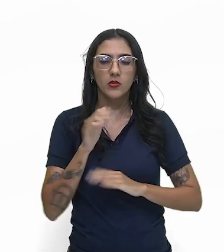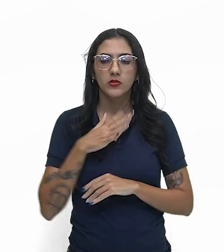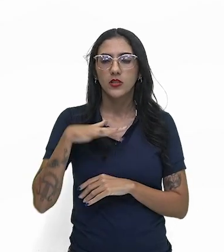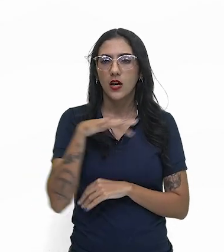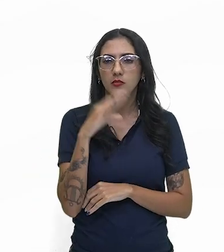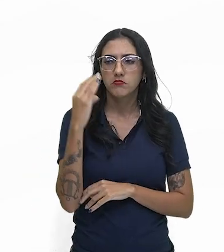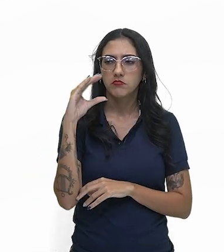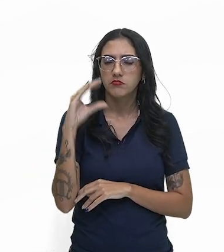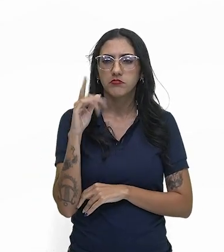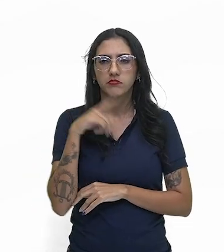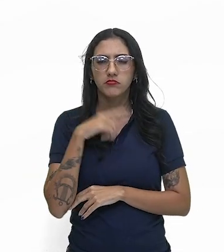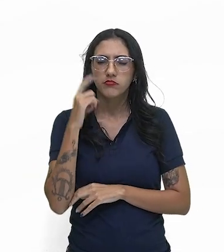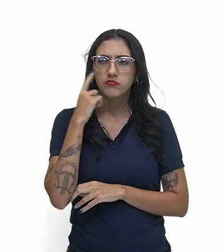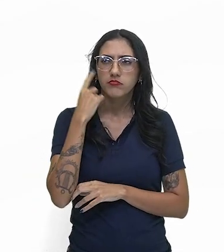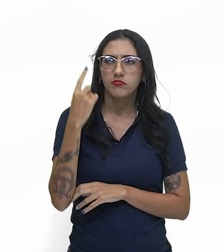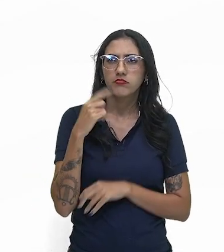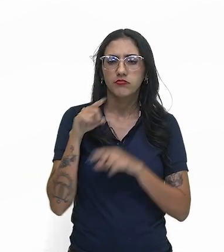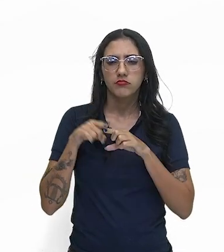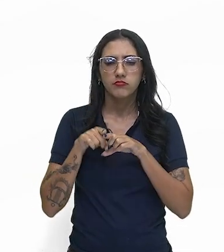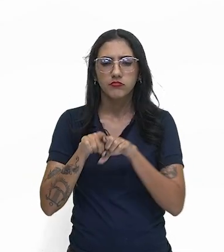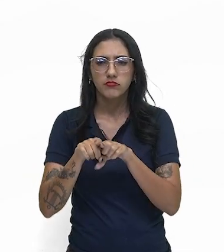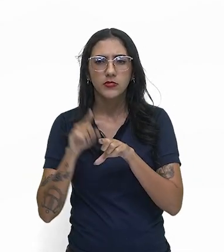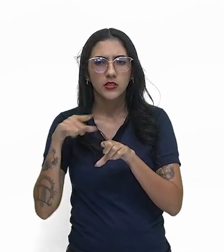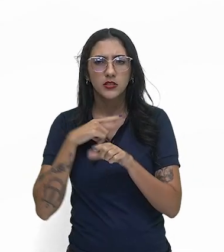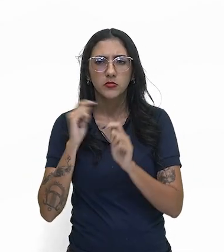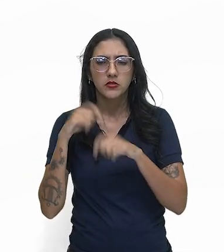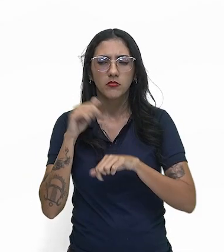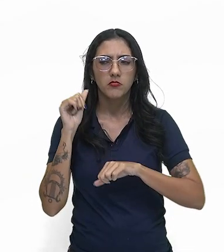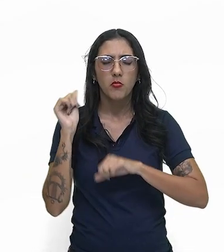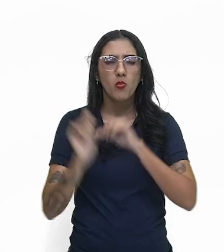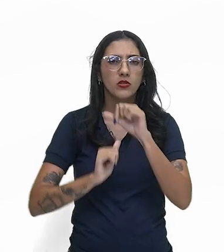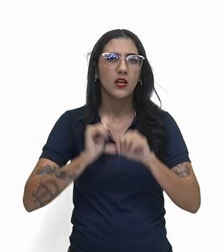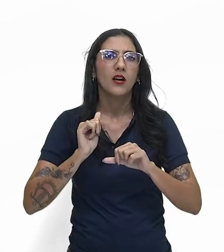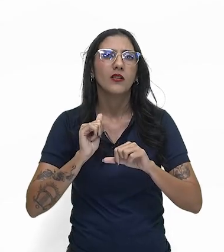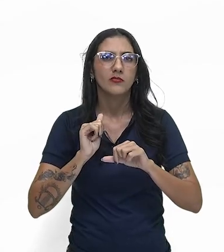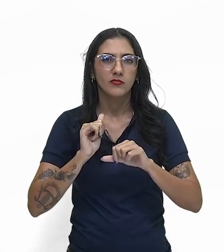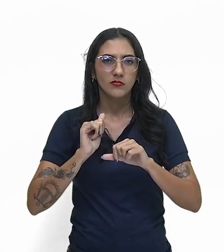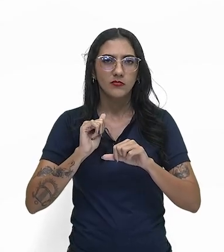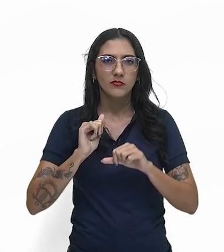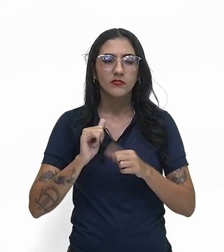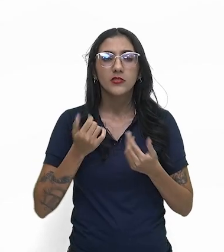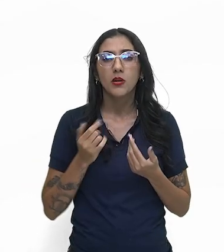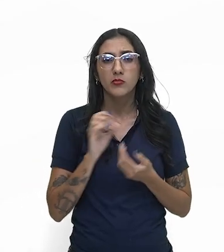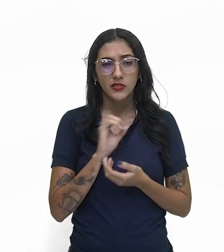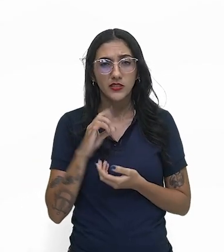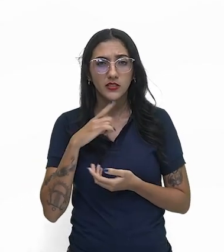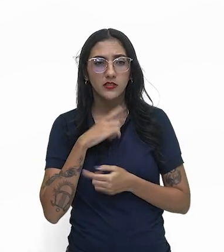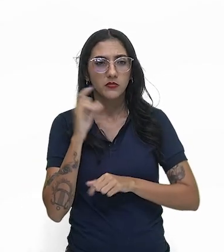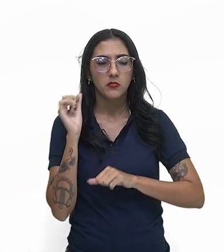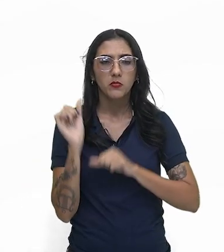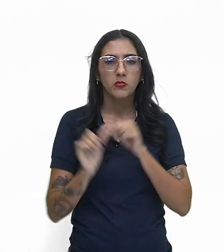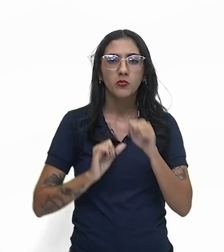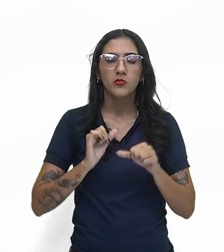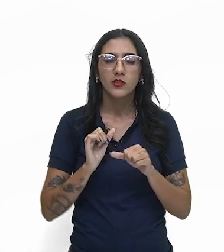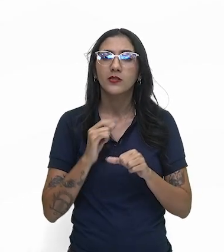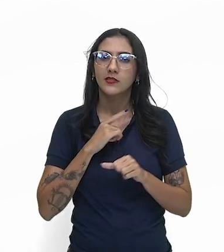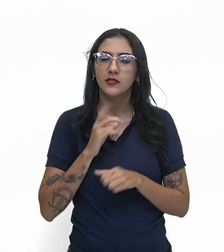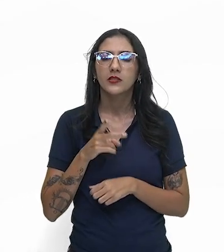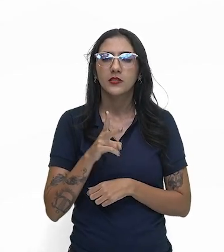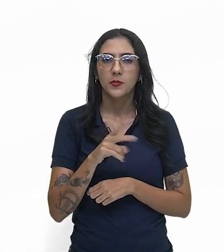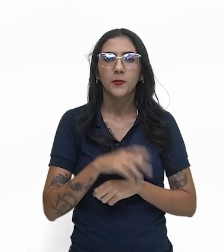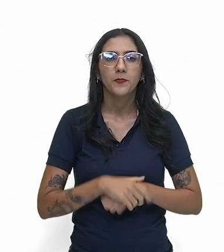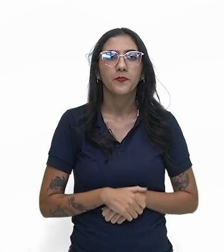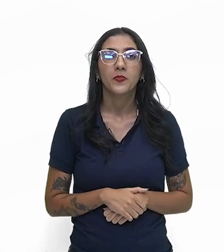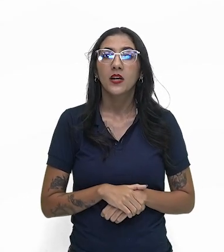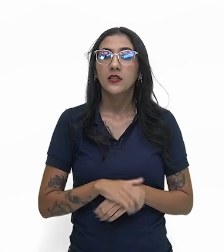que seguindo uma linha de pensamento, eles mudam aquele caminho, aquela linha. Então, eles vão transformando isso aí. E